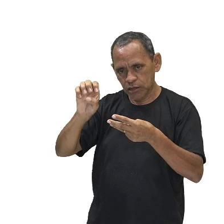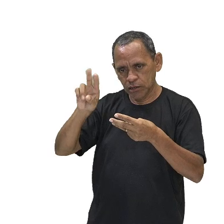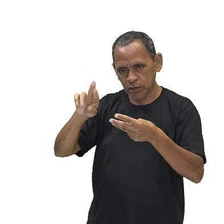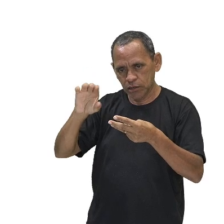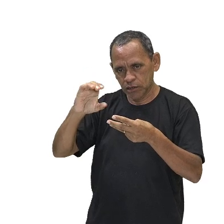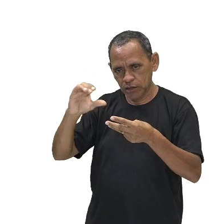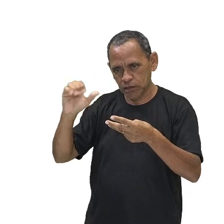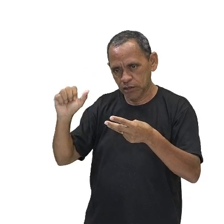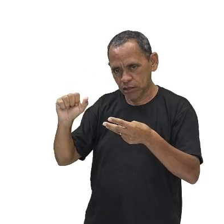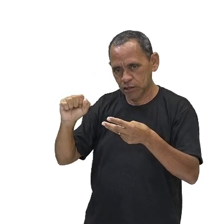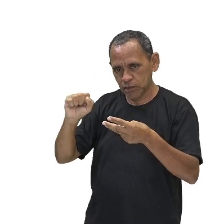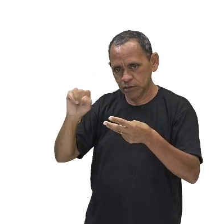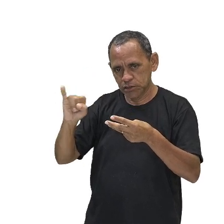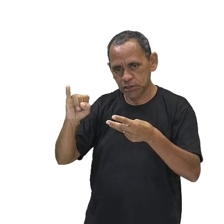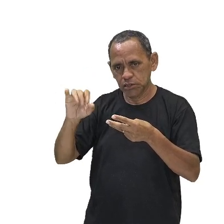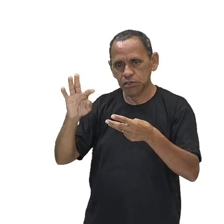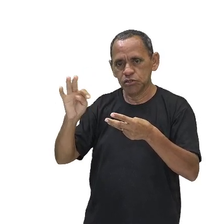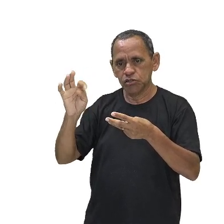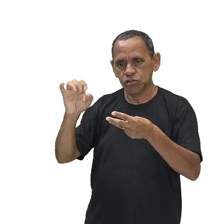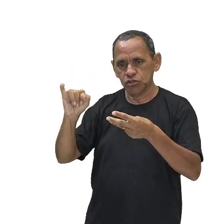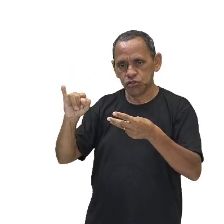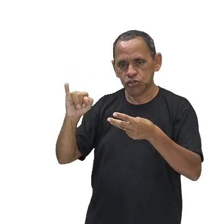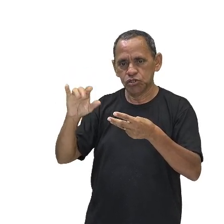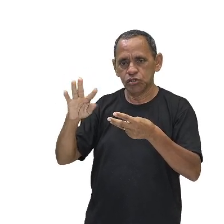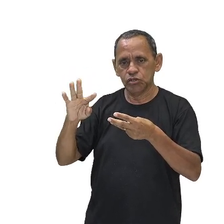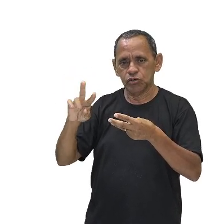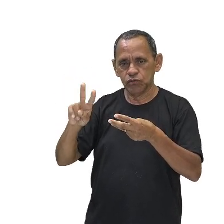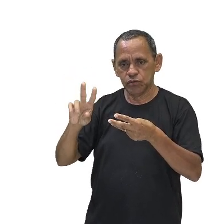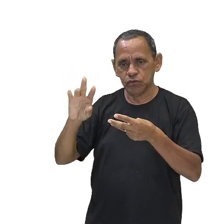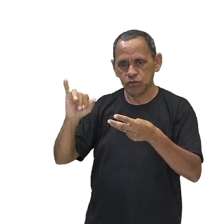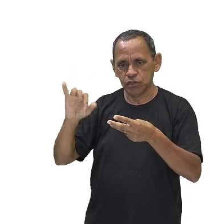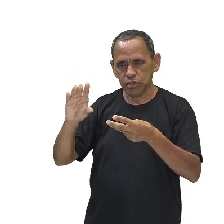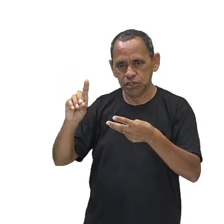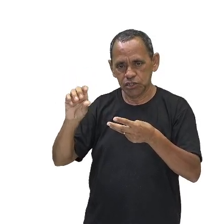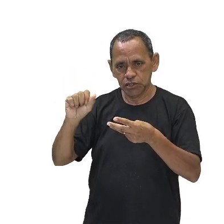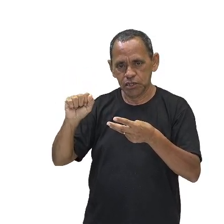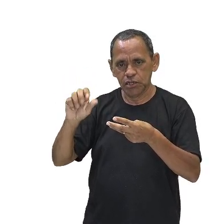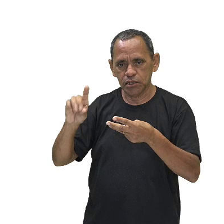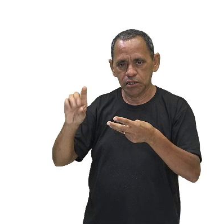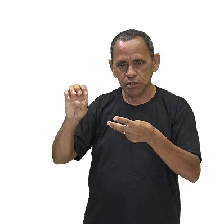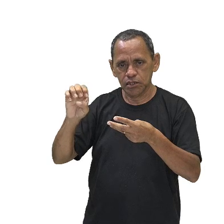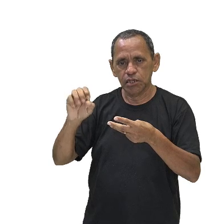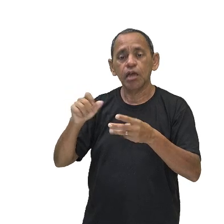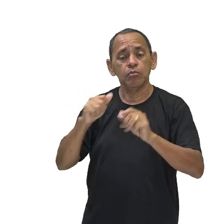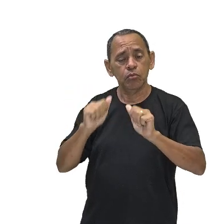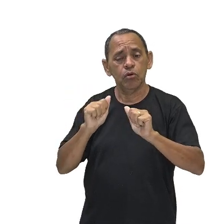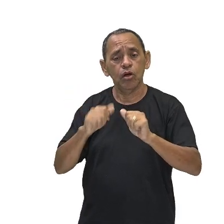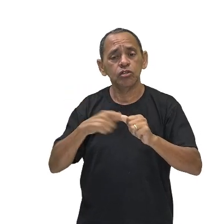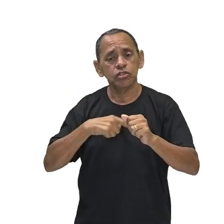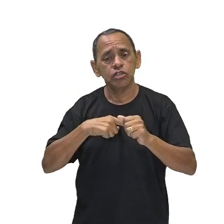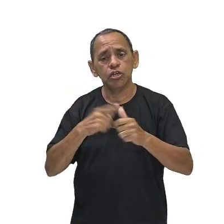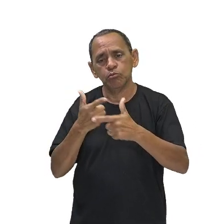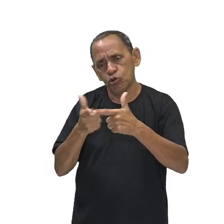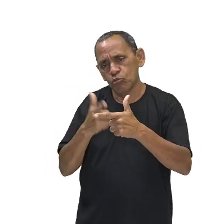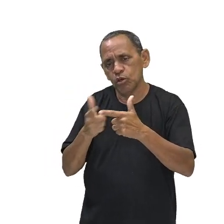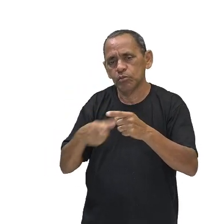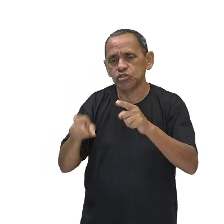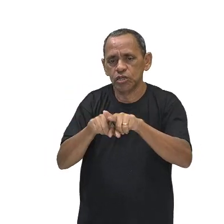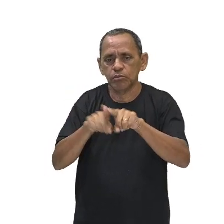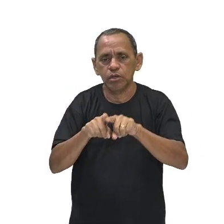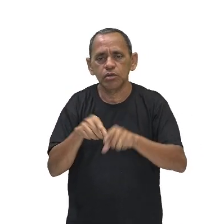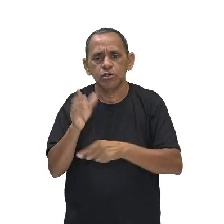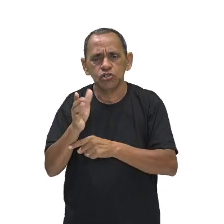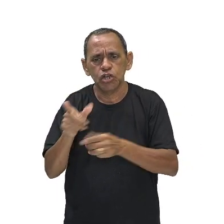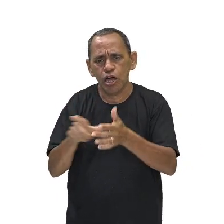age segundo o fato social, este poderá sofrer constrangimento e, como já dissemos,